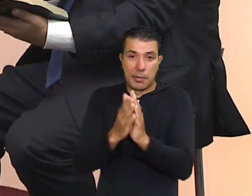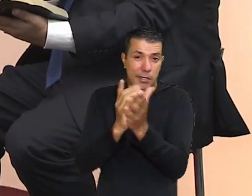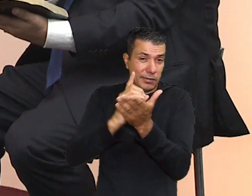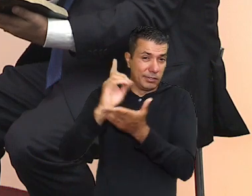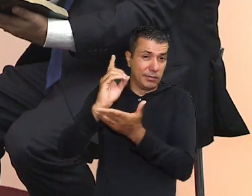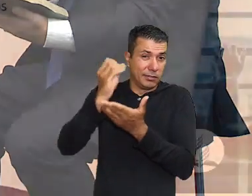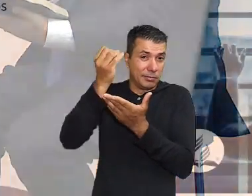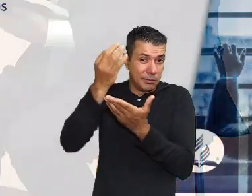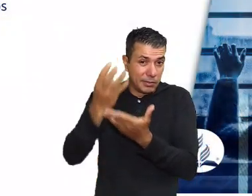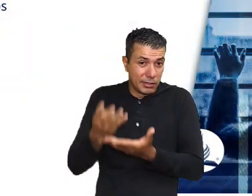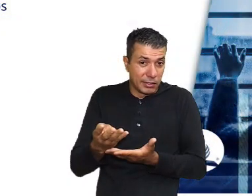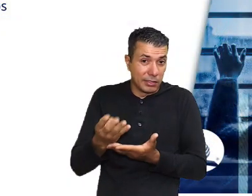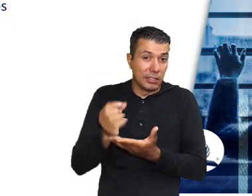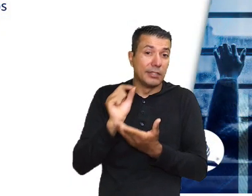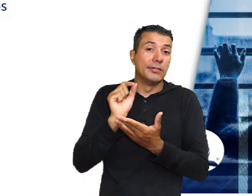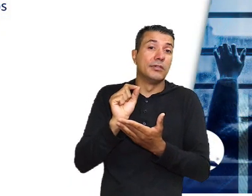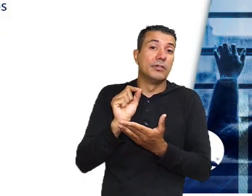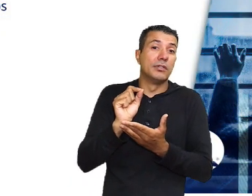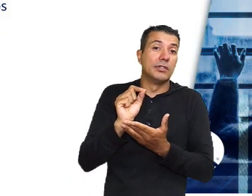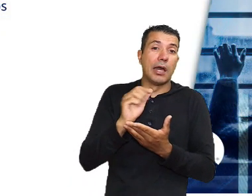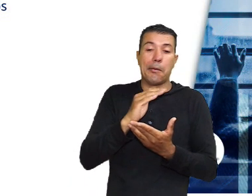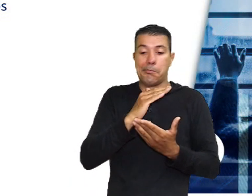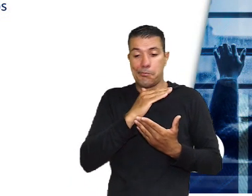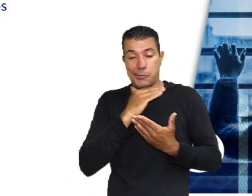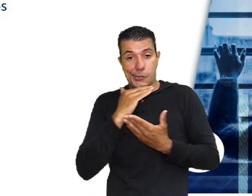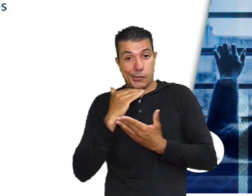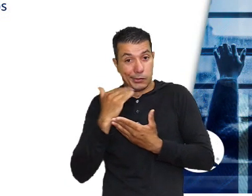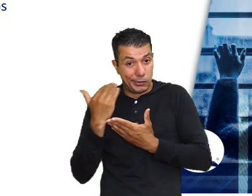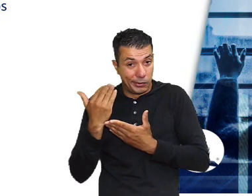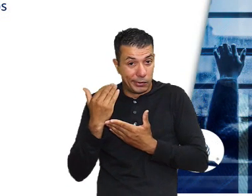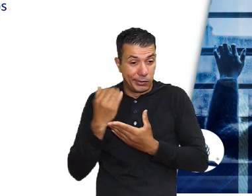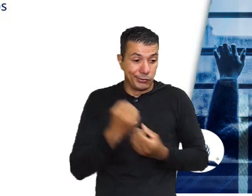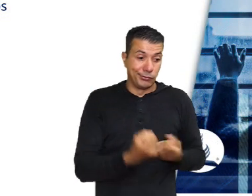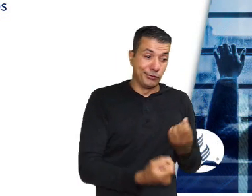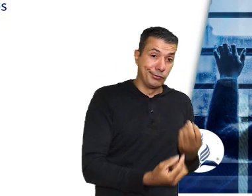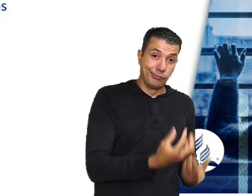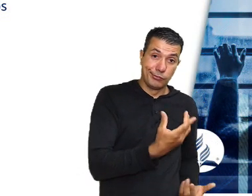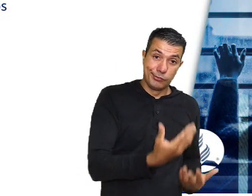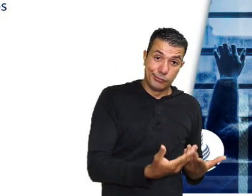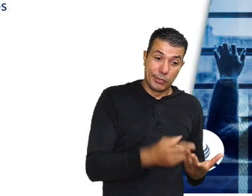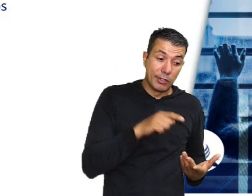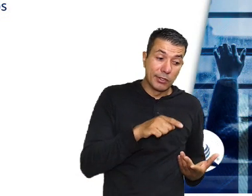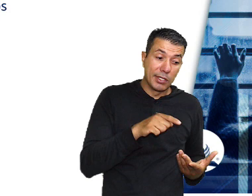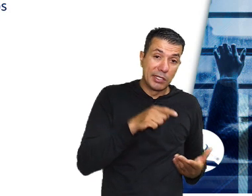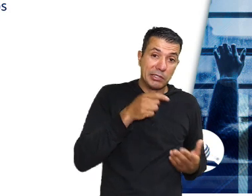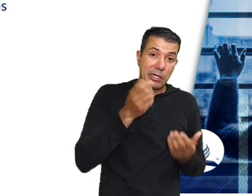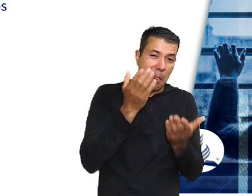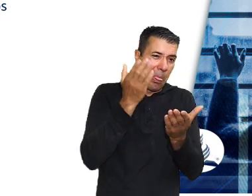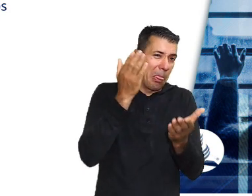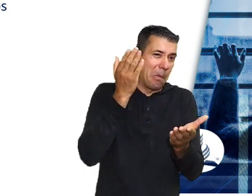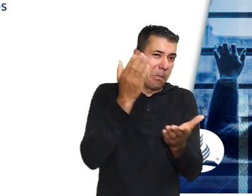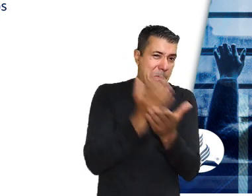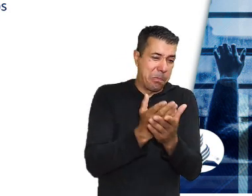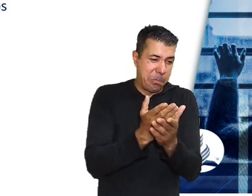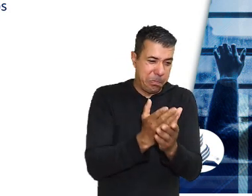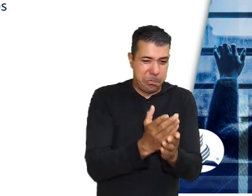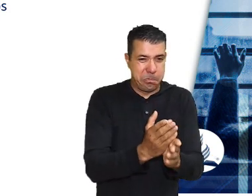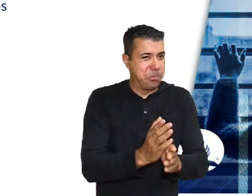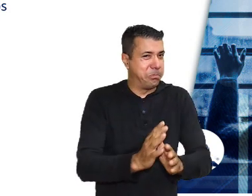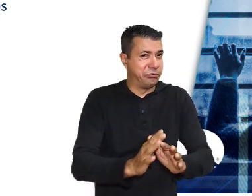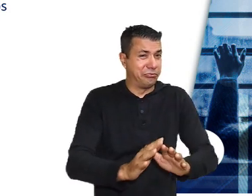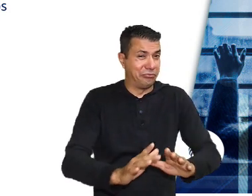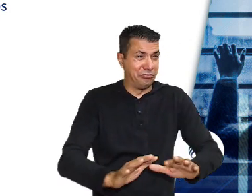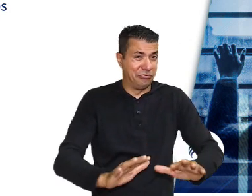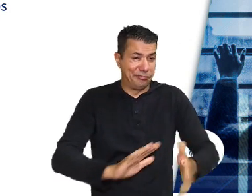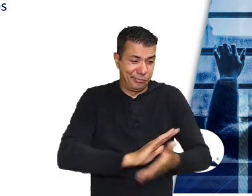diz: então a morte e o inferno foram lançados para dentro do lago de